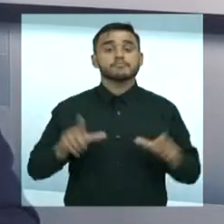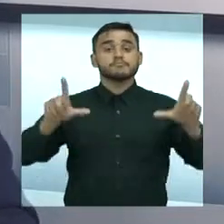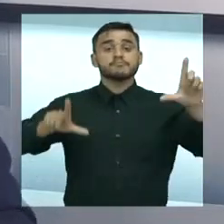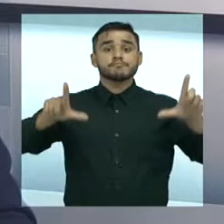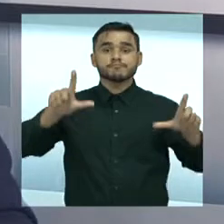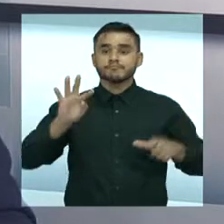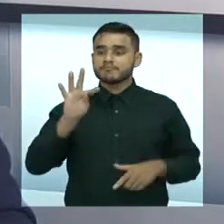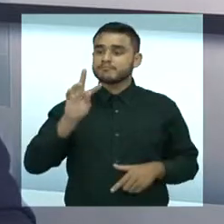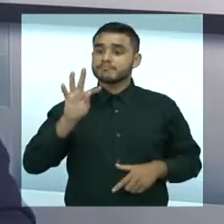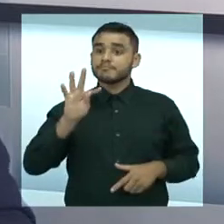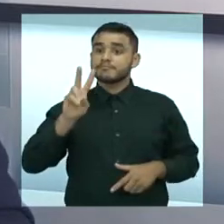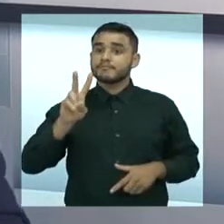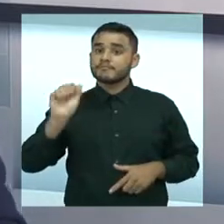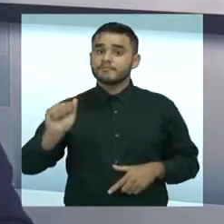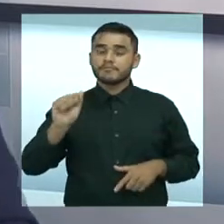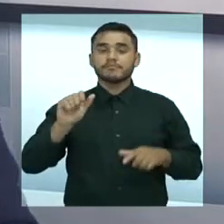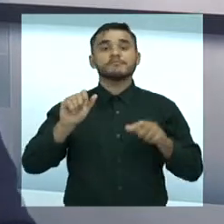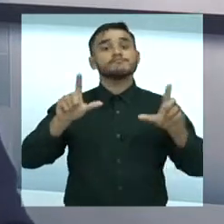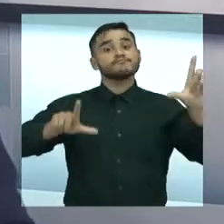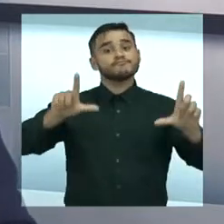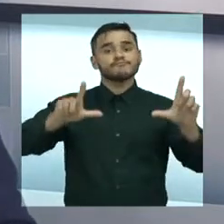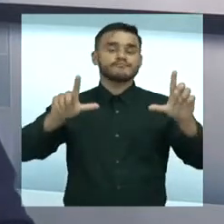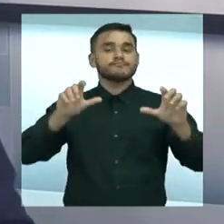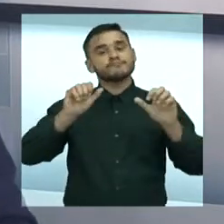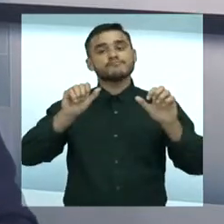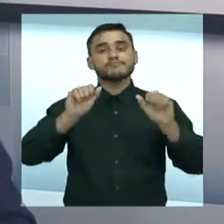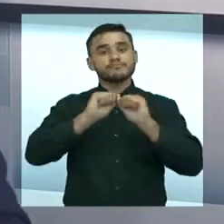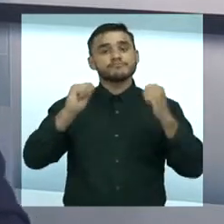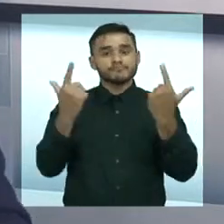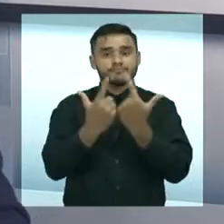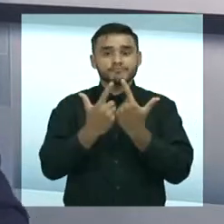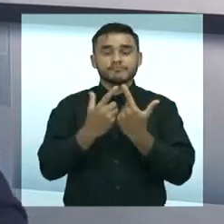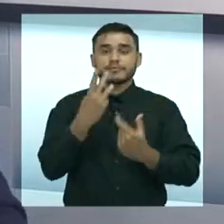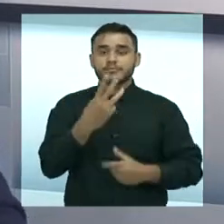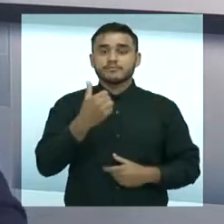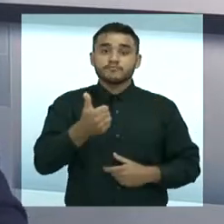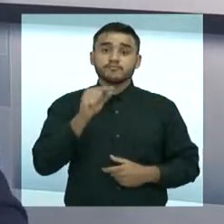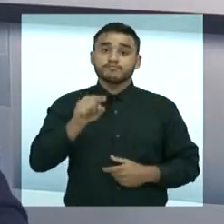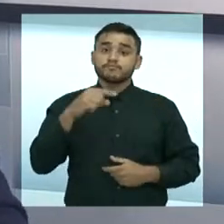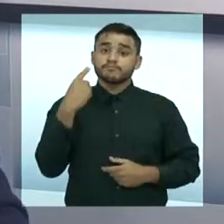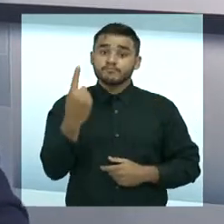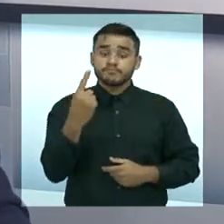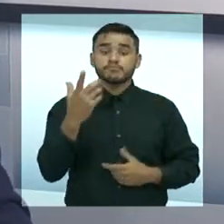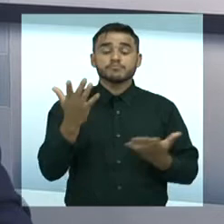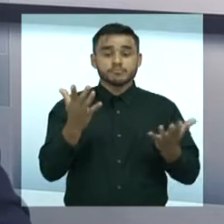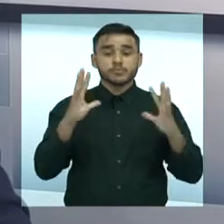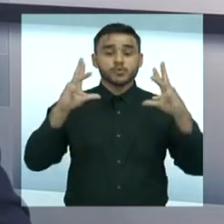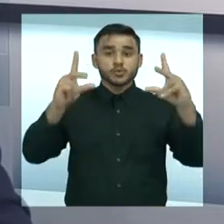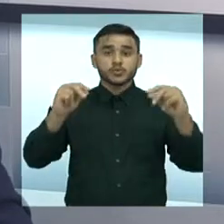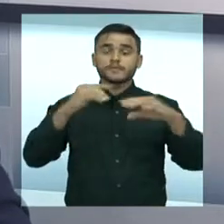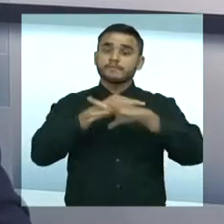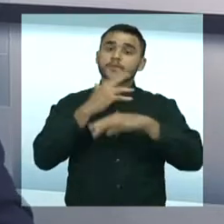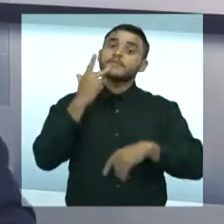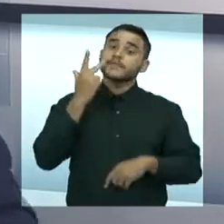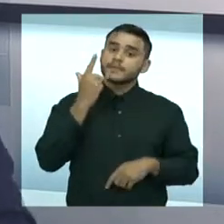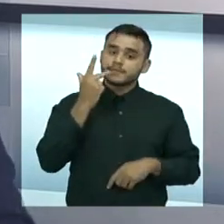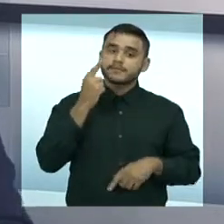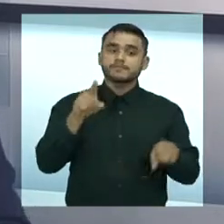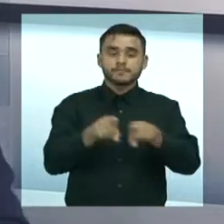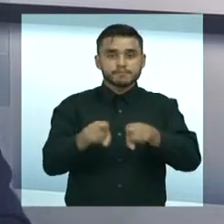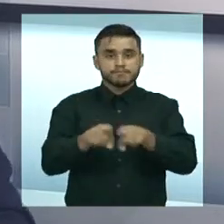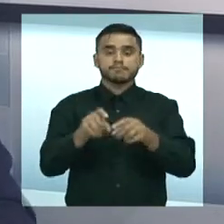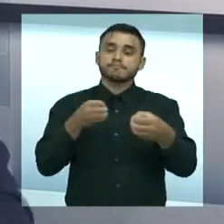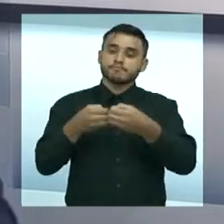Assembleia, canal 31.1 para toda Fortaleza, região metropolitana e também